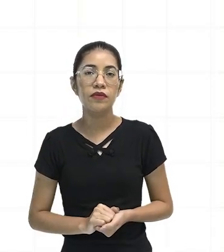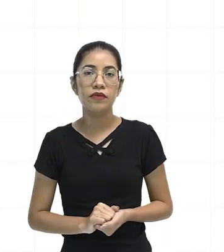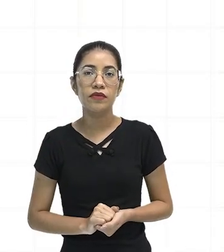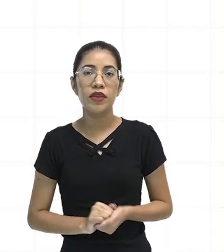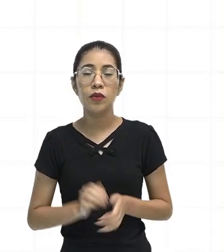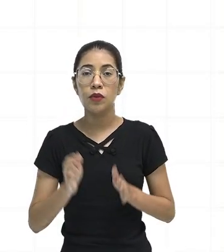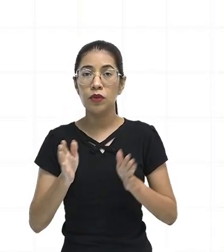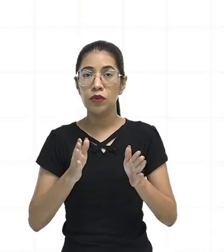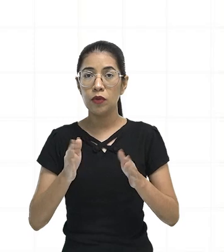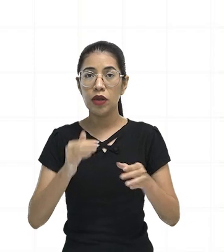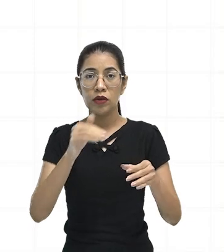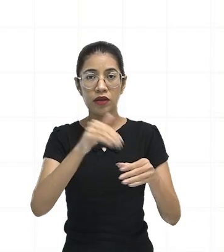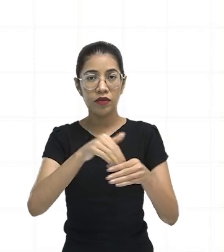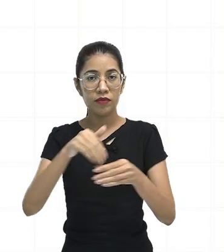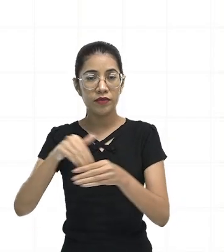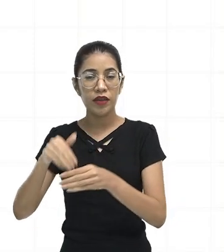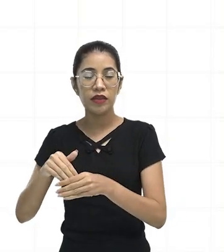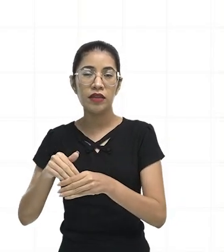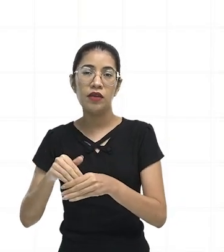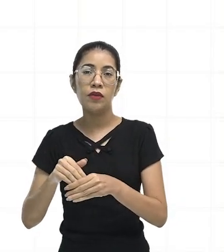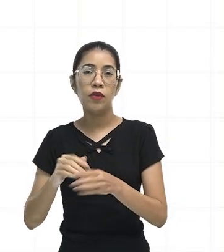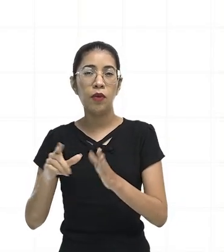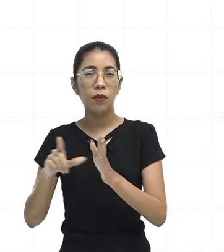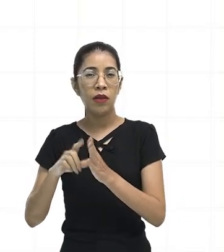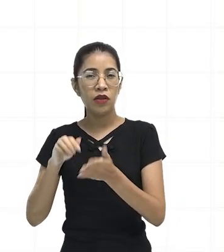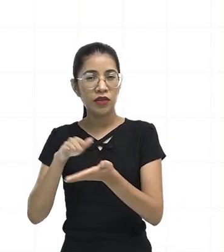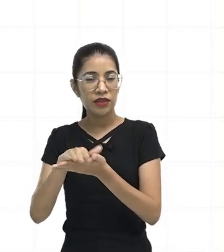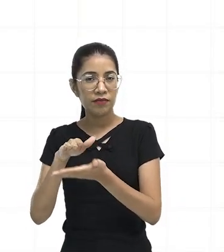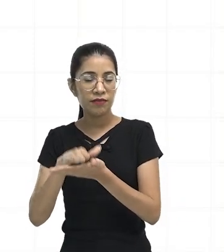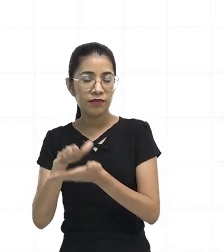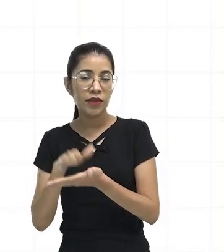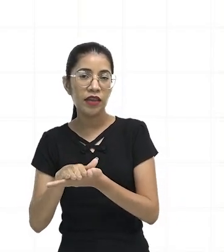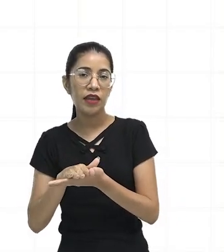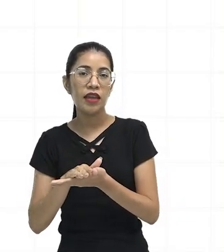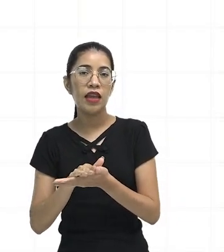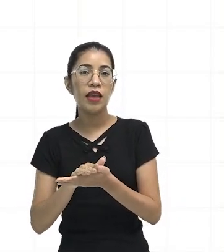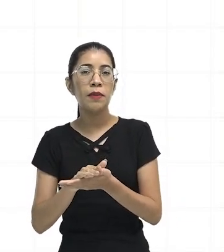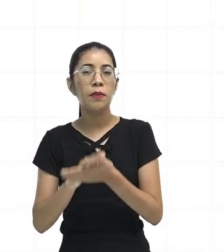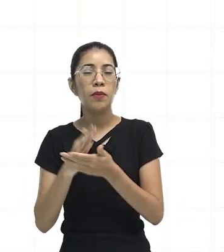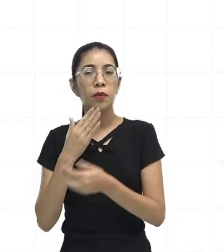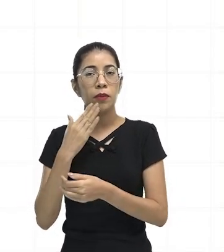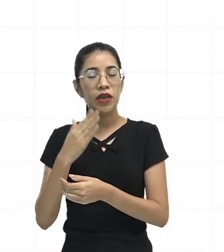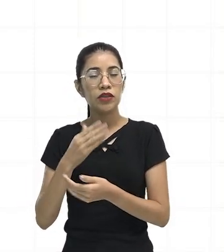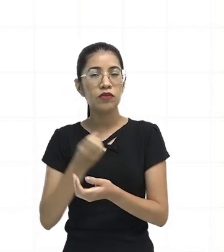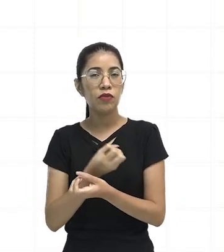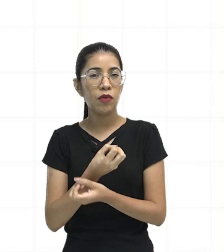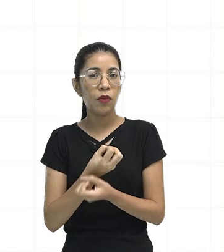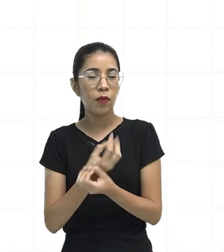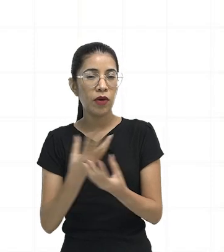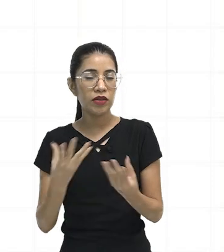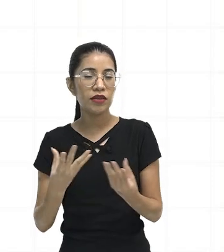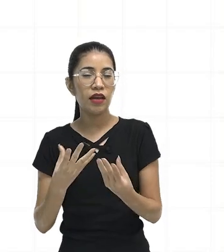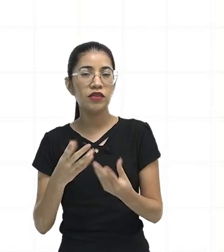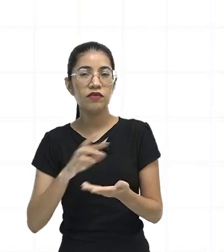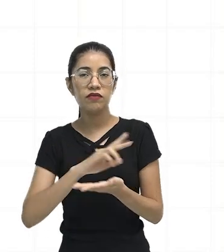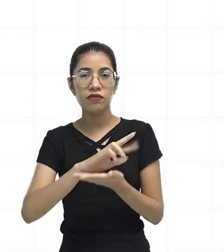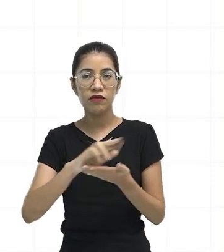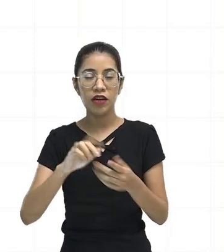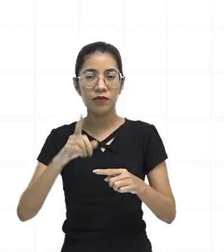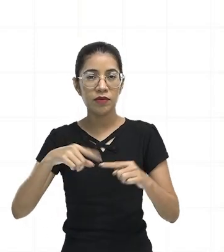Durante as eleições, uma gráfica recebeu um pedido muito grande para realizar a produção de material de